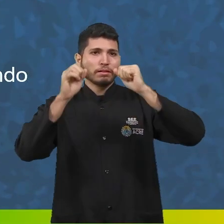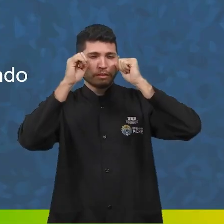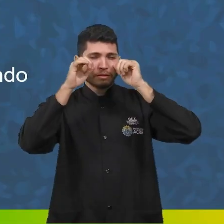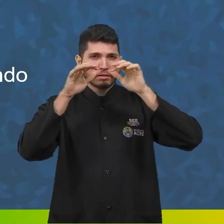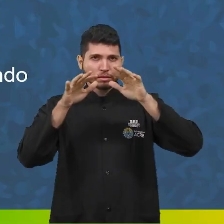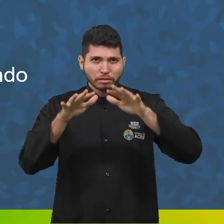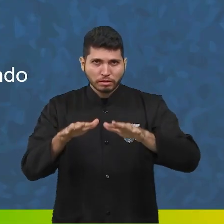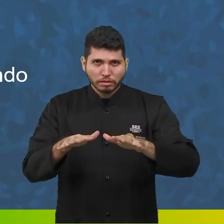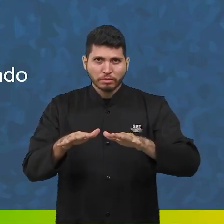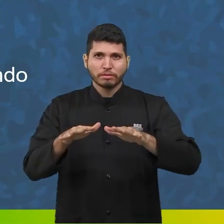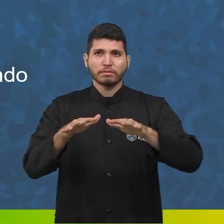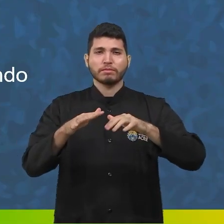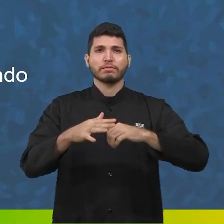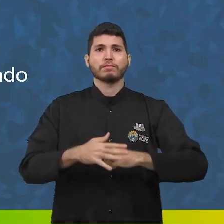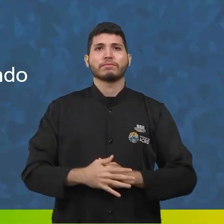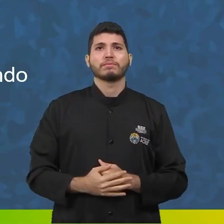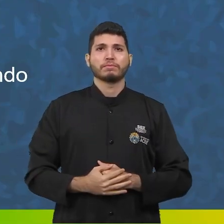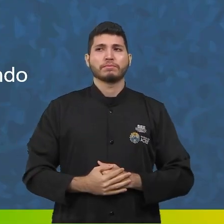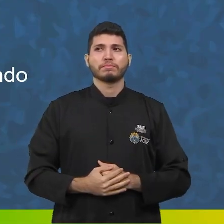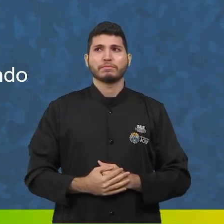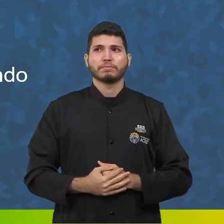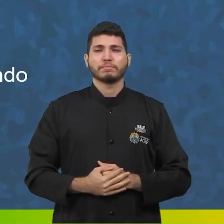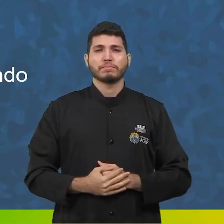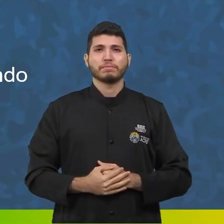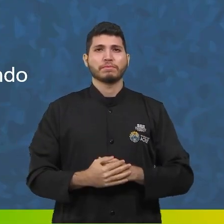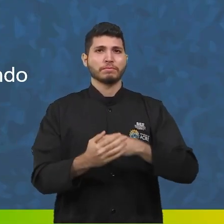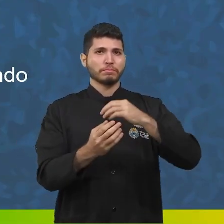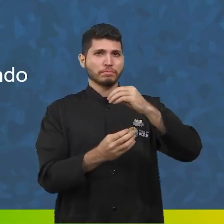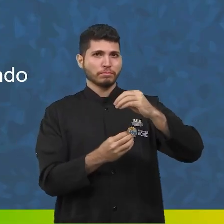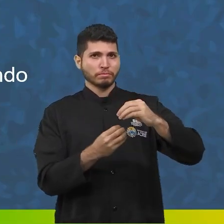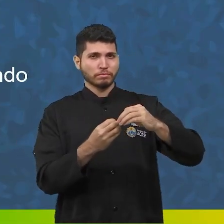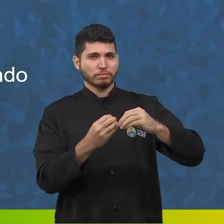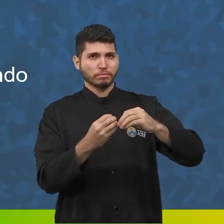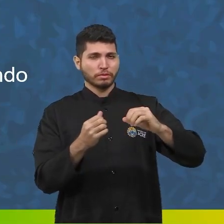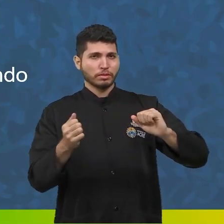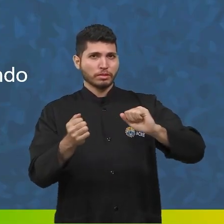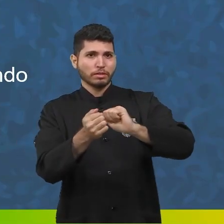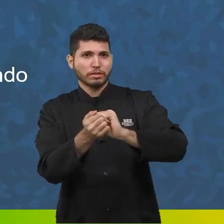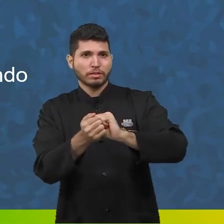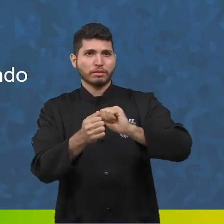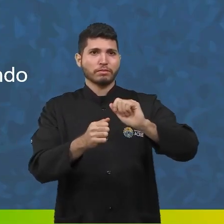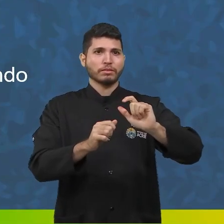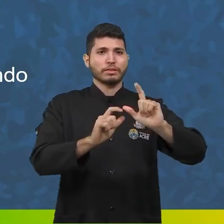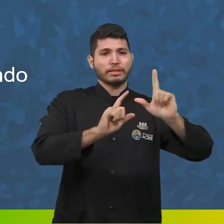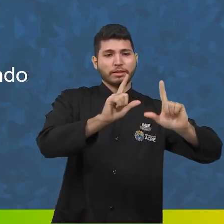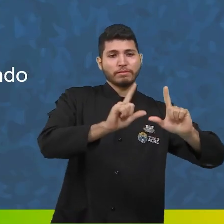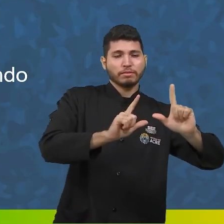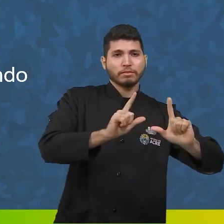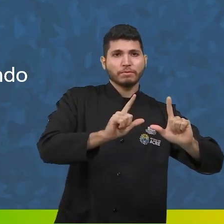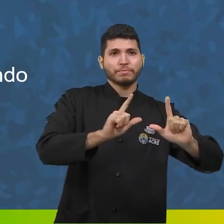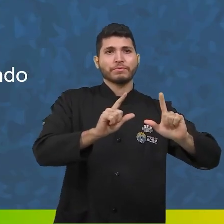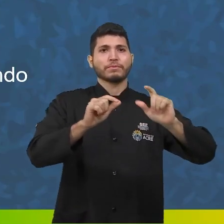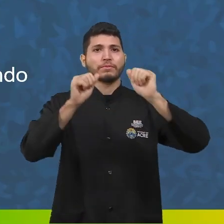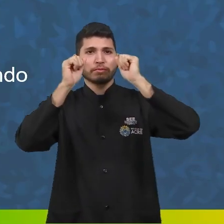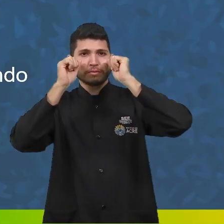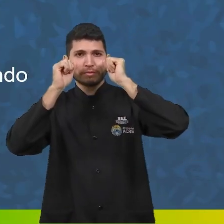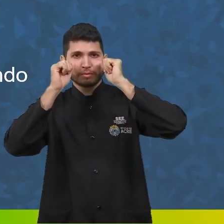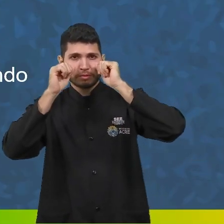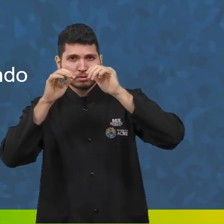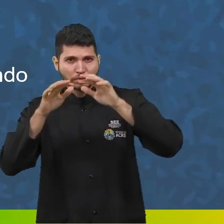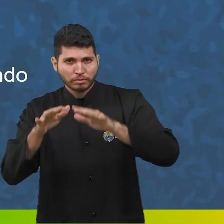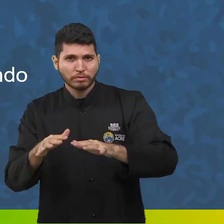teledramaturgia, quase não sai. É a fusão da televisão e dramaturgia, com raízes na